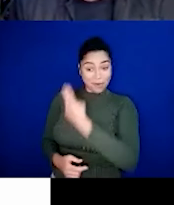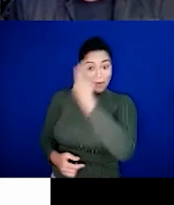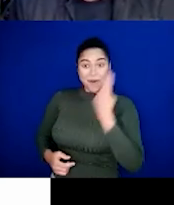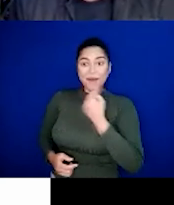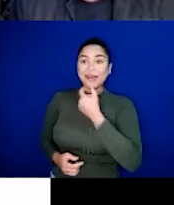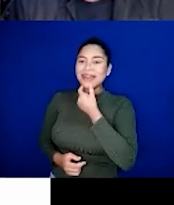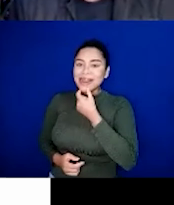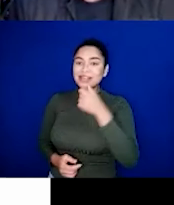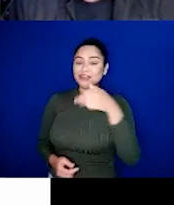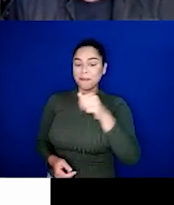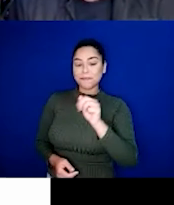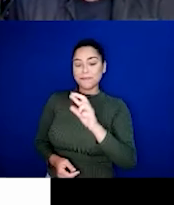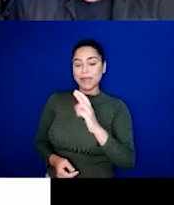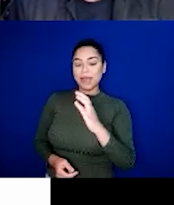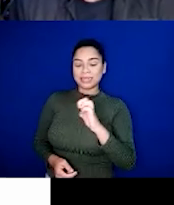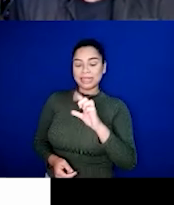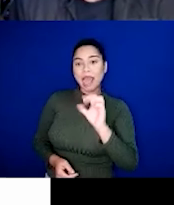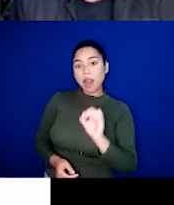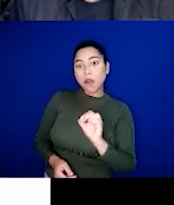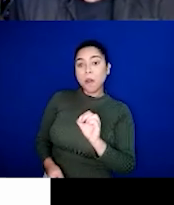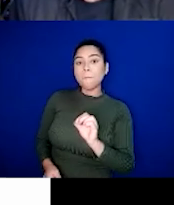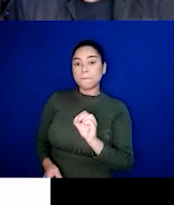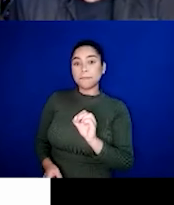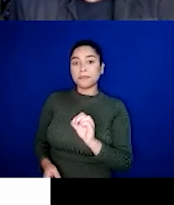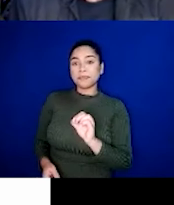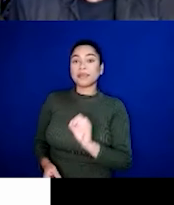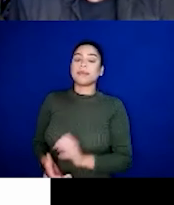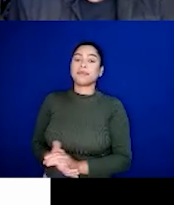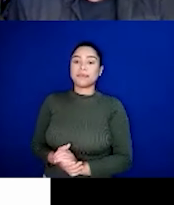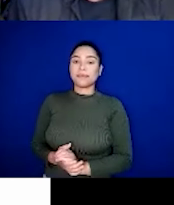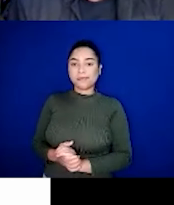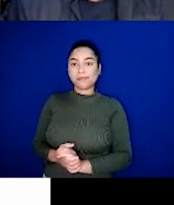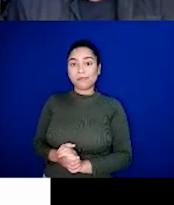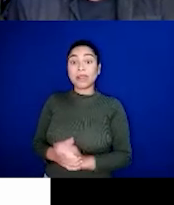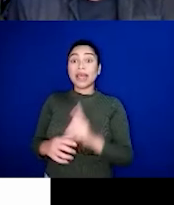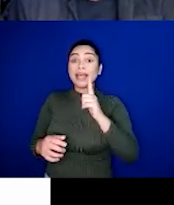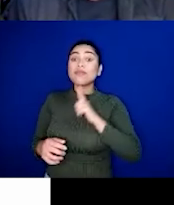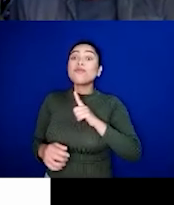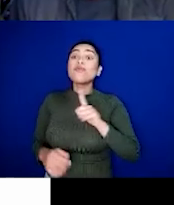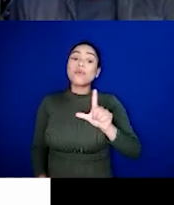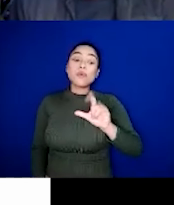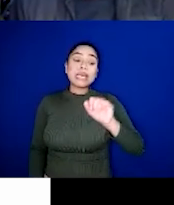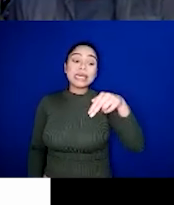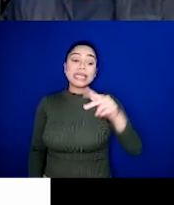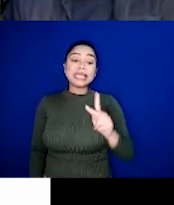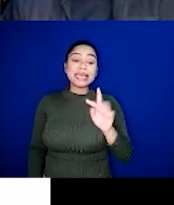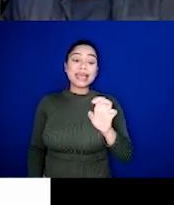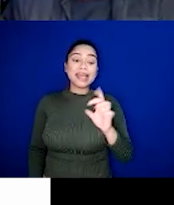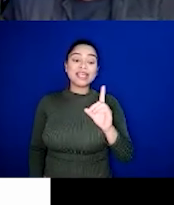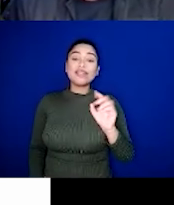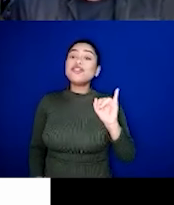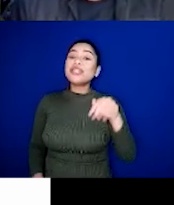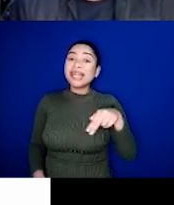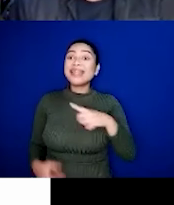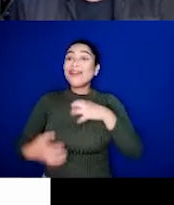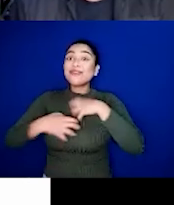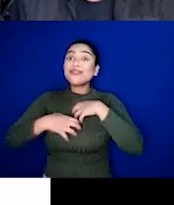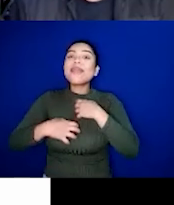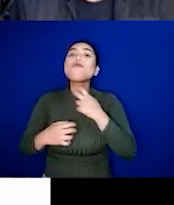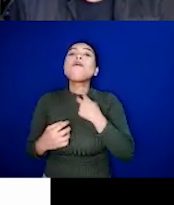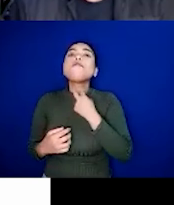traz prazer Um da questão da pronúncia o Linkedin por exemplo disponibilizou uma ferramenta muito bacana que é para você falar a pronúncia do seu nome